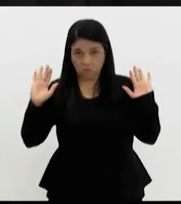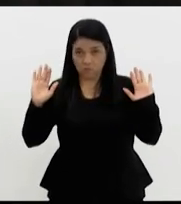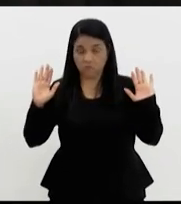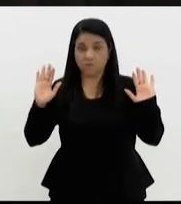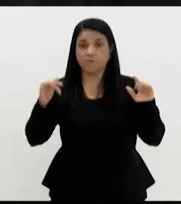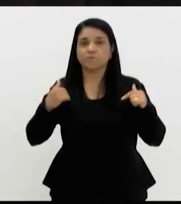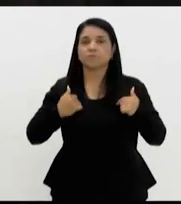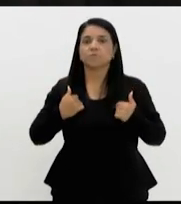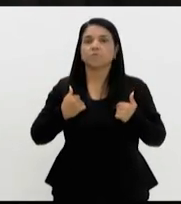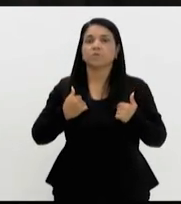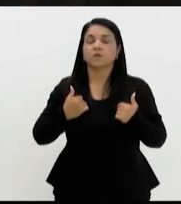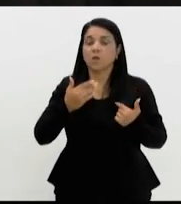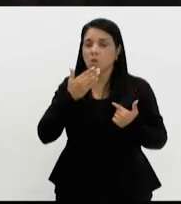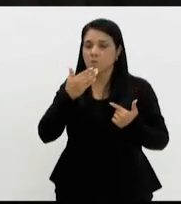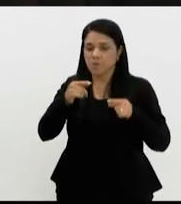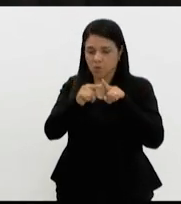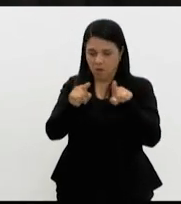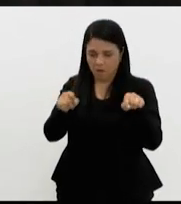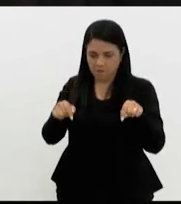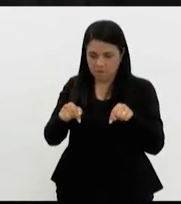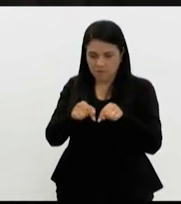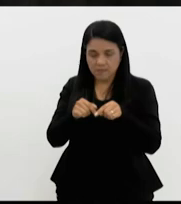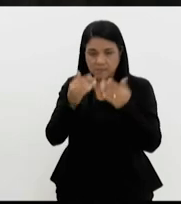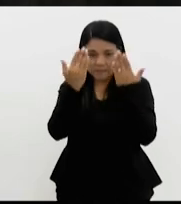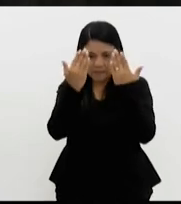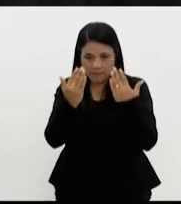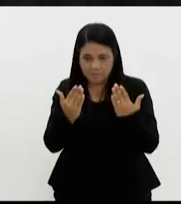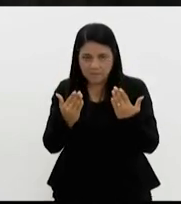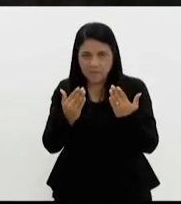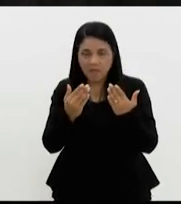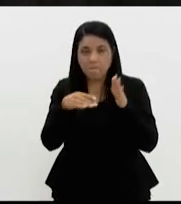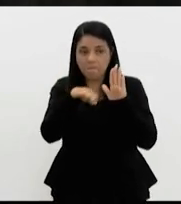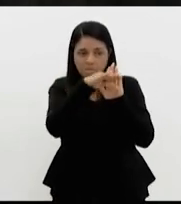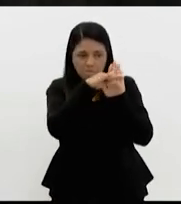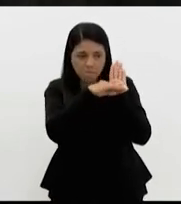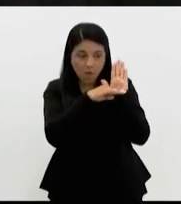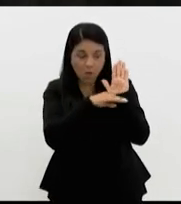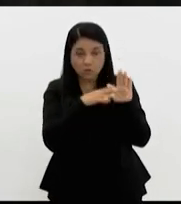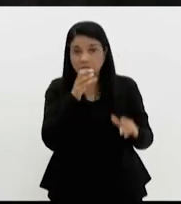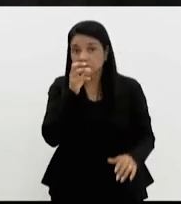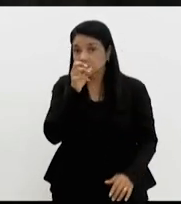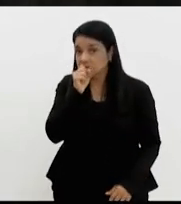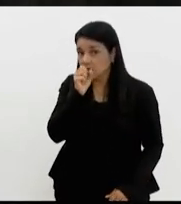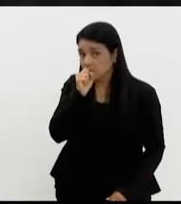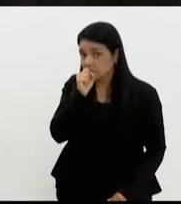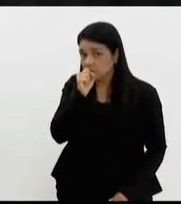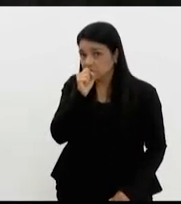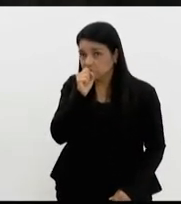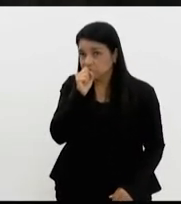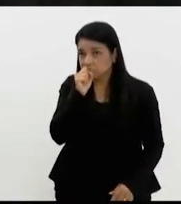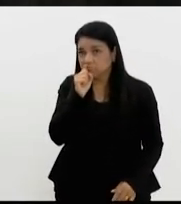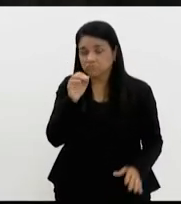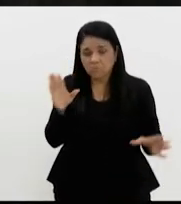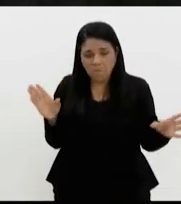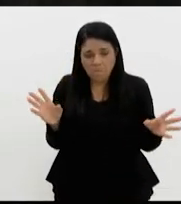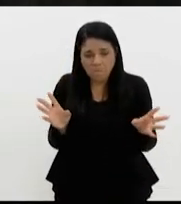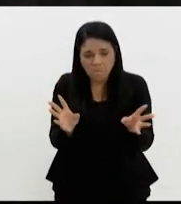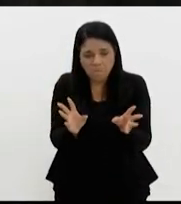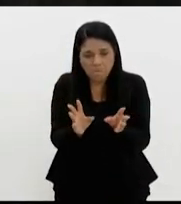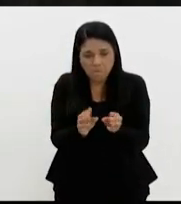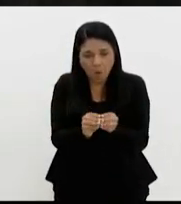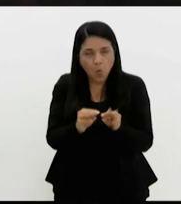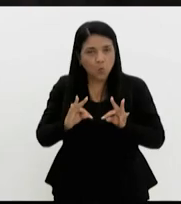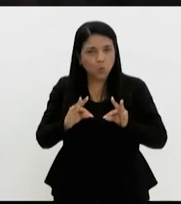Eu peço para o meu gabinete examinar a pauta no sábado. E eu, pessoalmente, fecho a pauta com todas